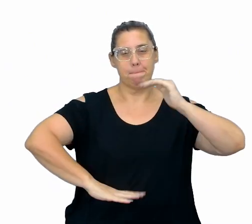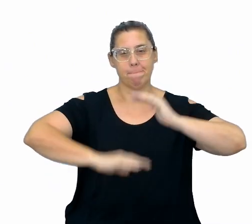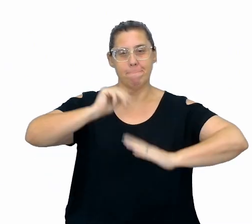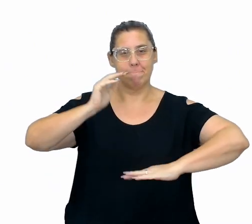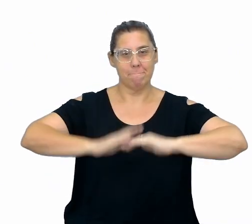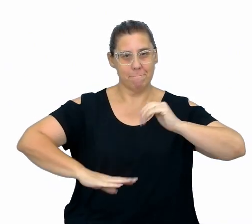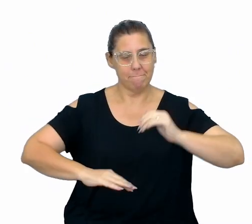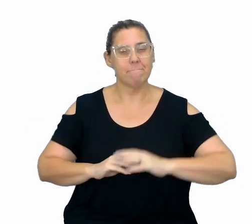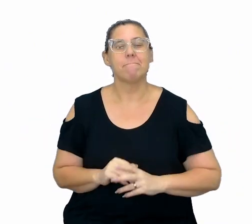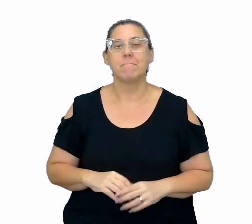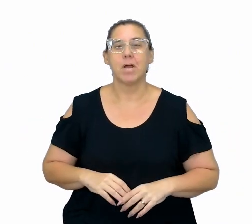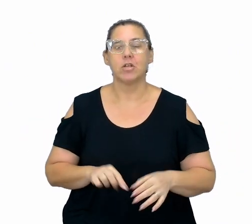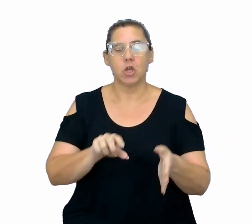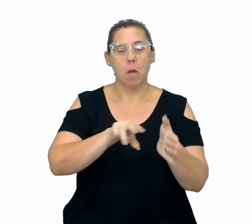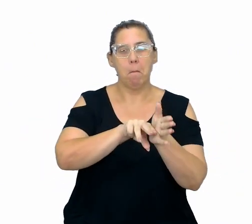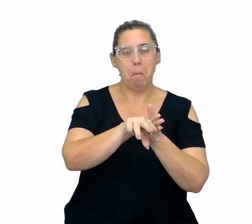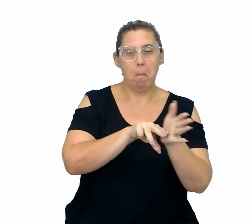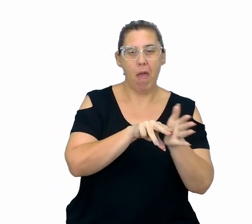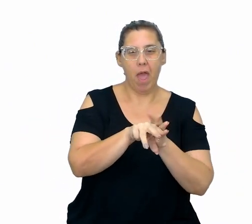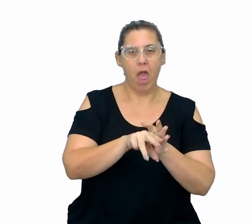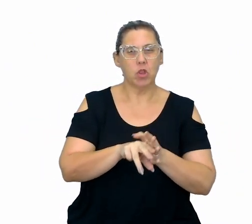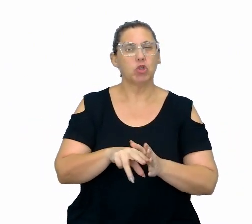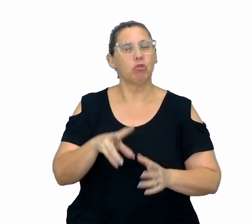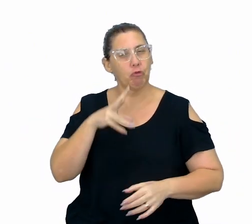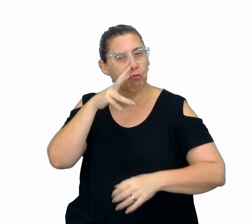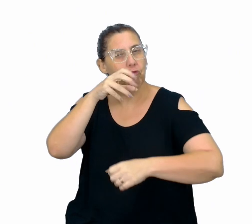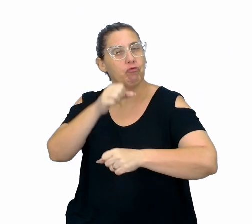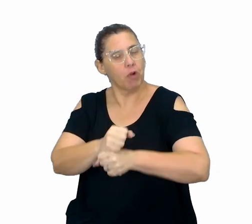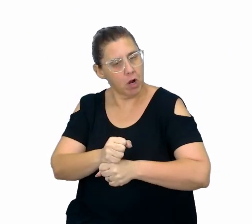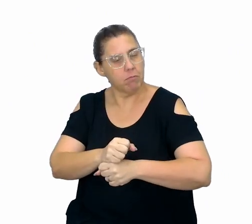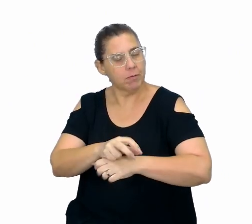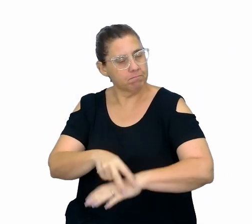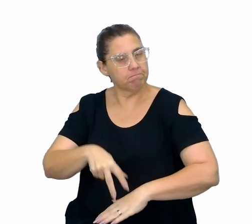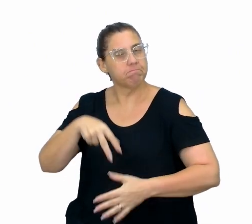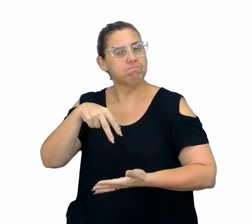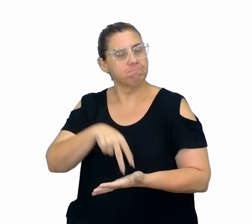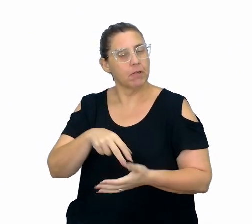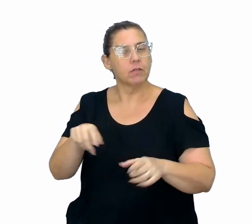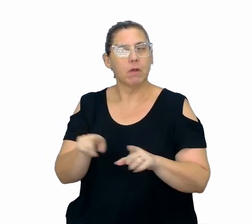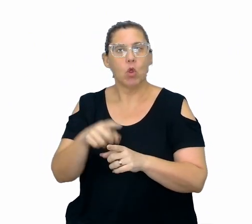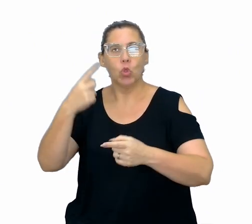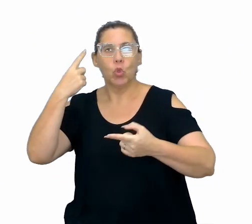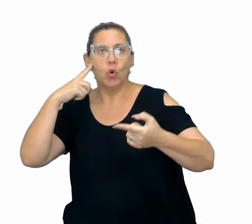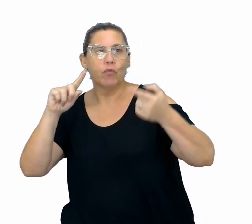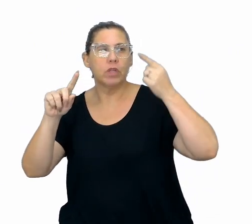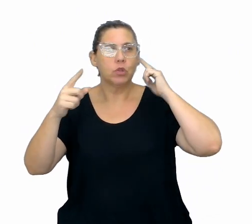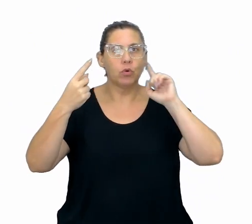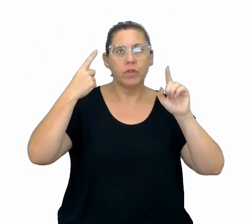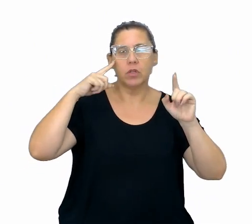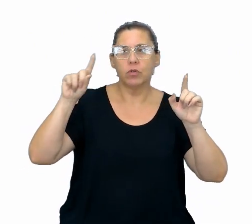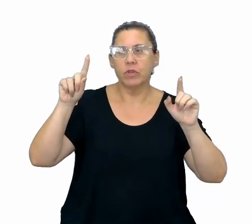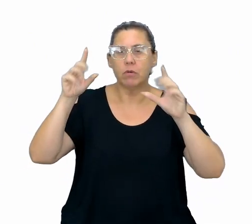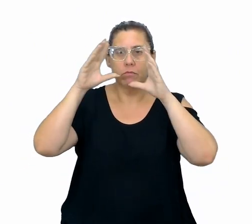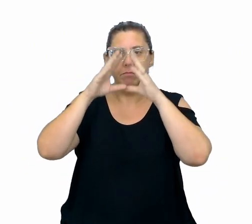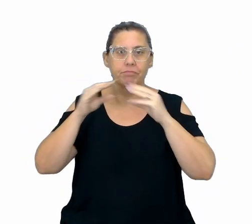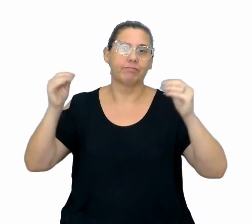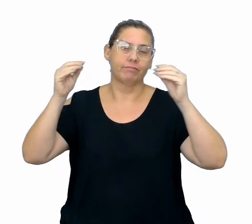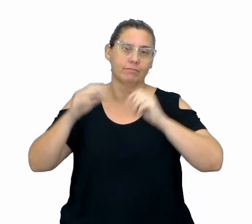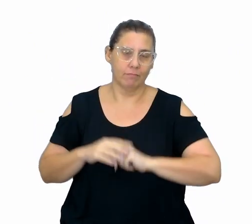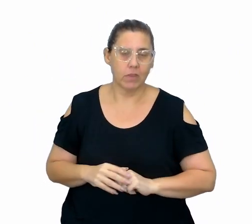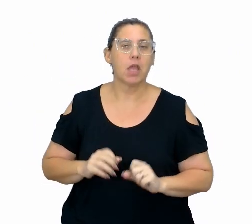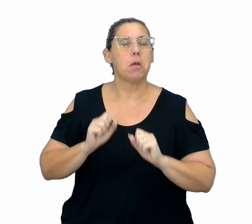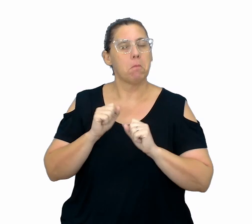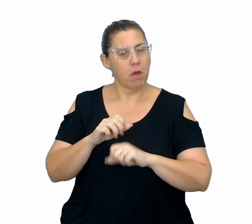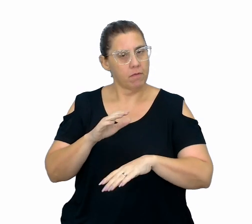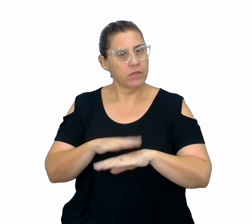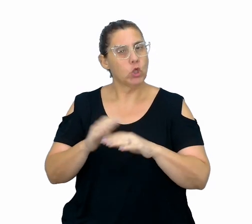pressupostos teórico-metodológicos sólidos, bem como detectar dúvidas que precisam ser sanadas, certo? O que poderá ser